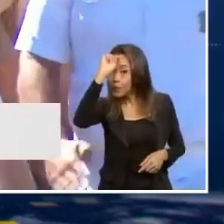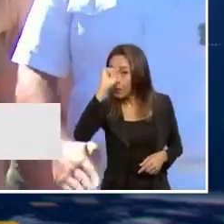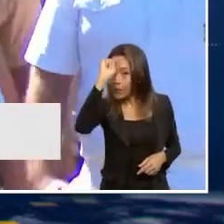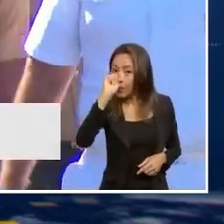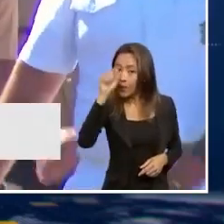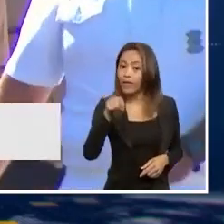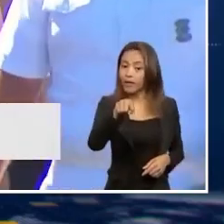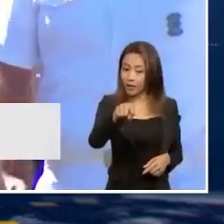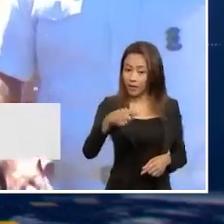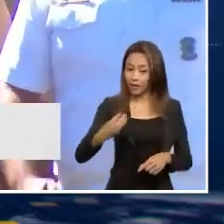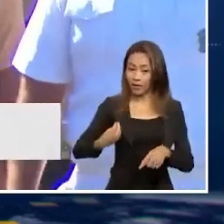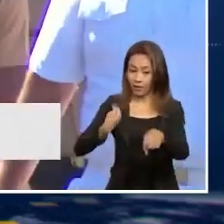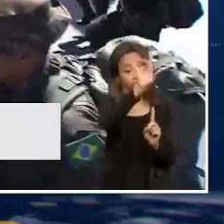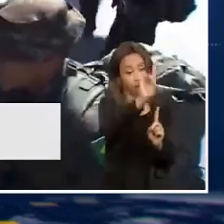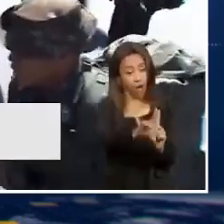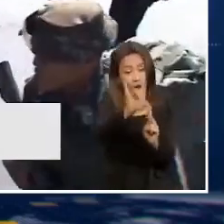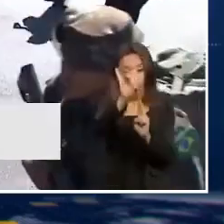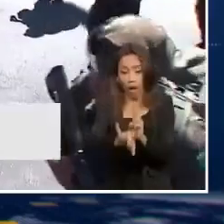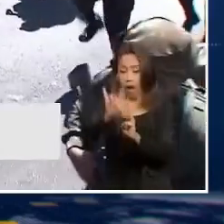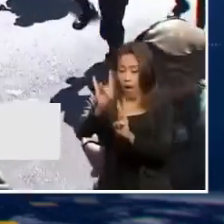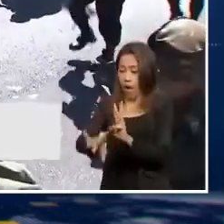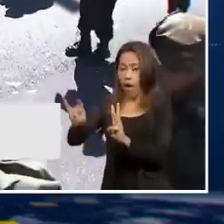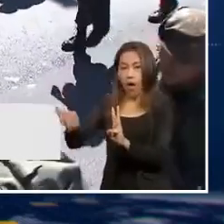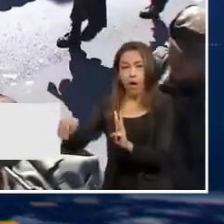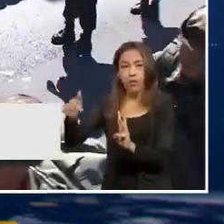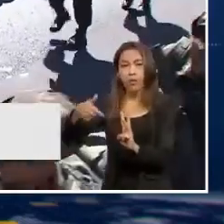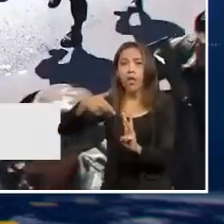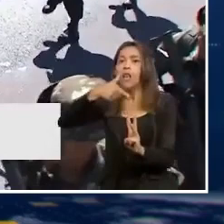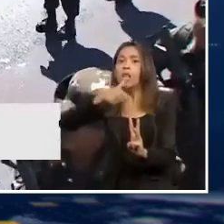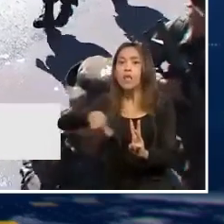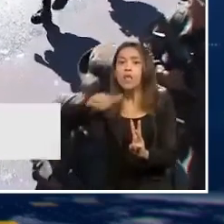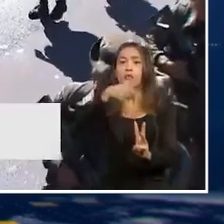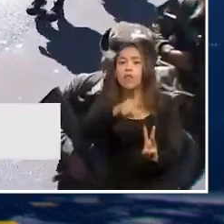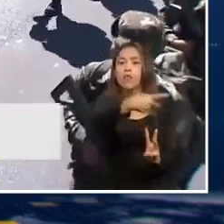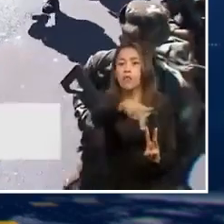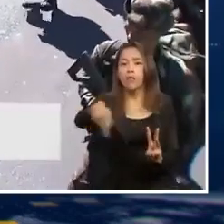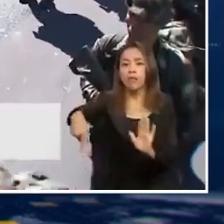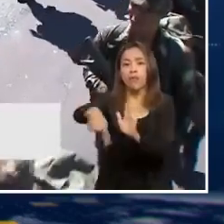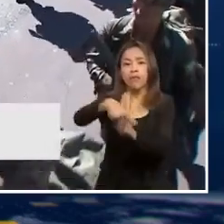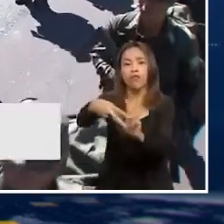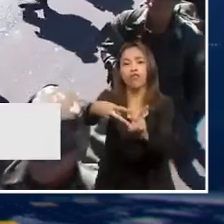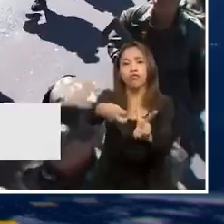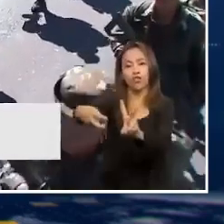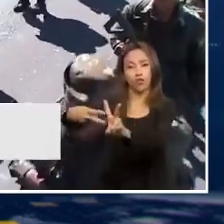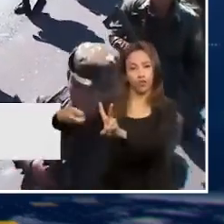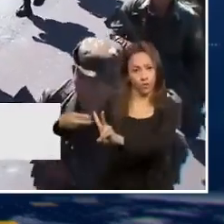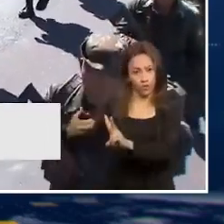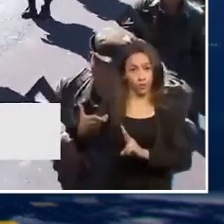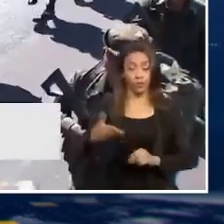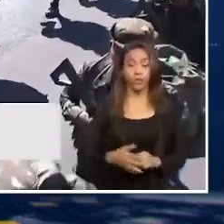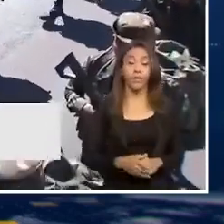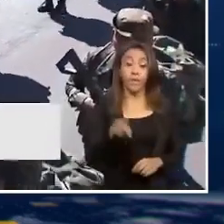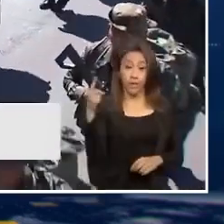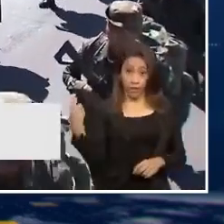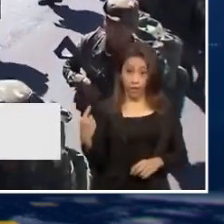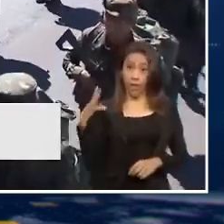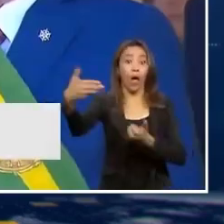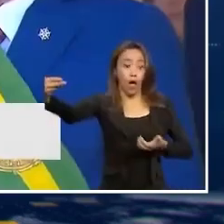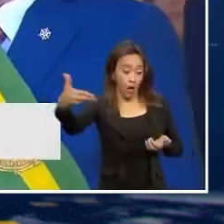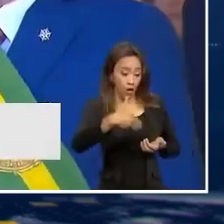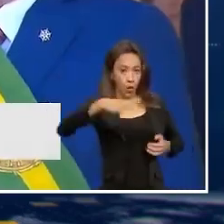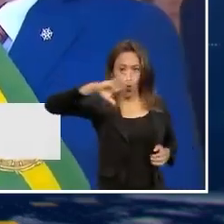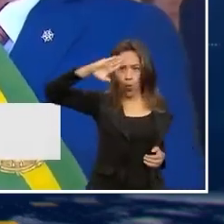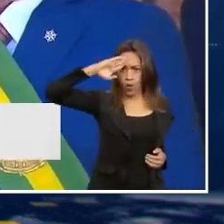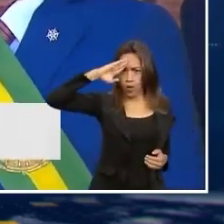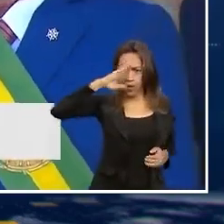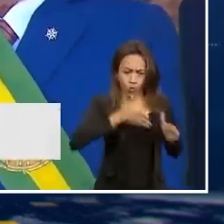números subam. A gente quer ele fazendo um governo bacana para todos, não só para aquele público específico dele. Mais